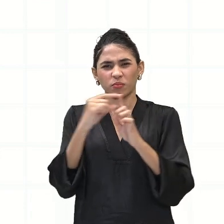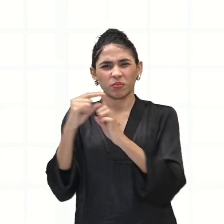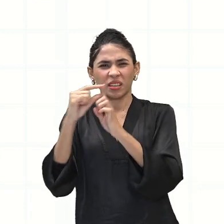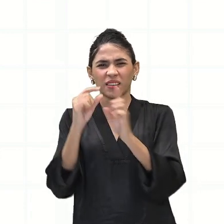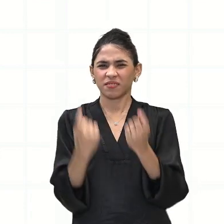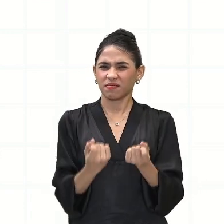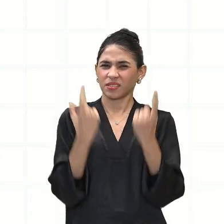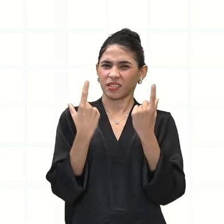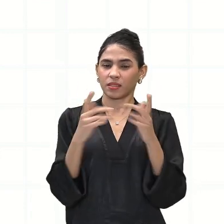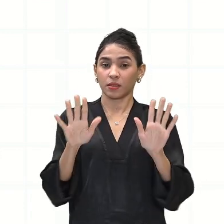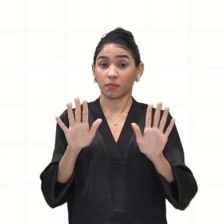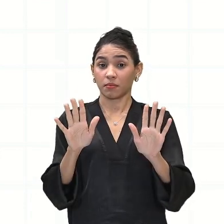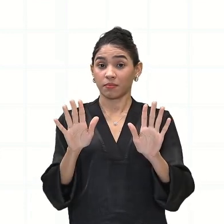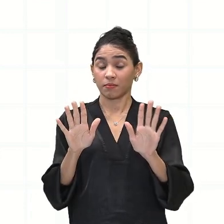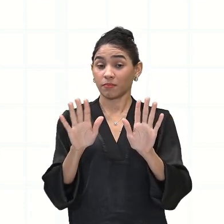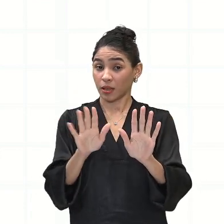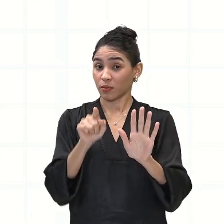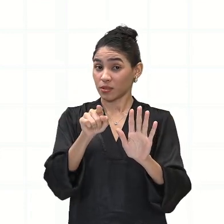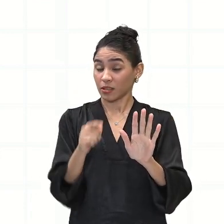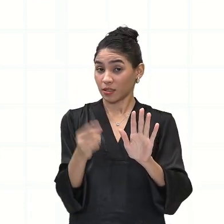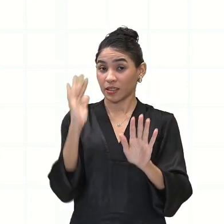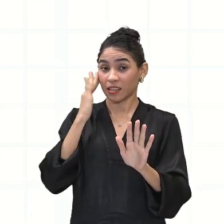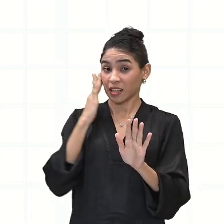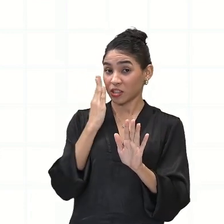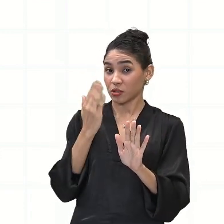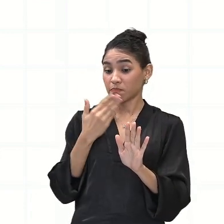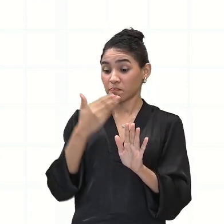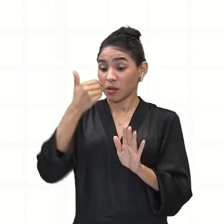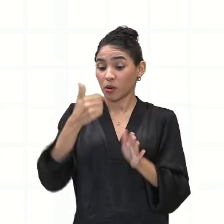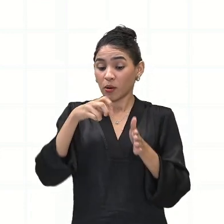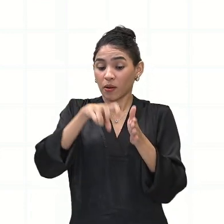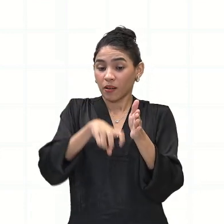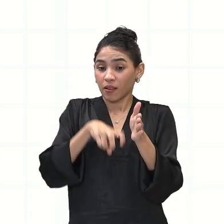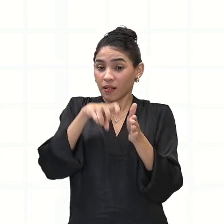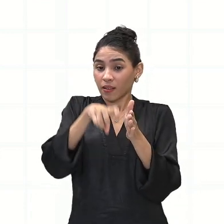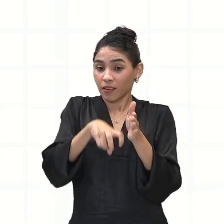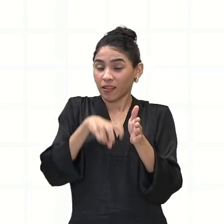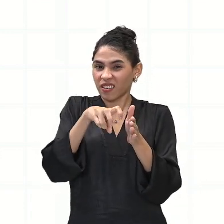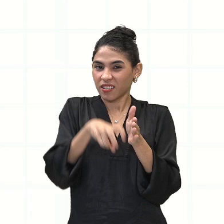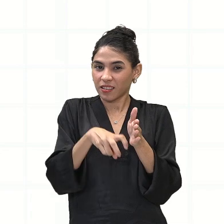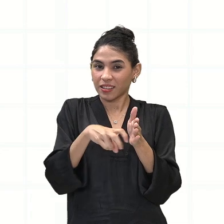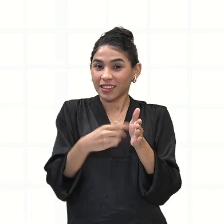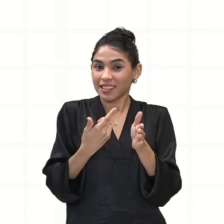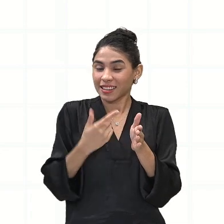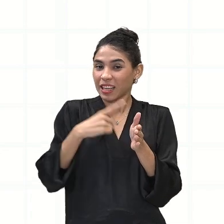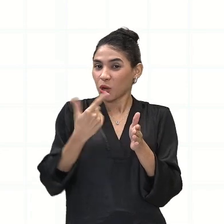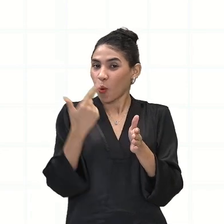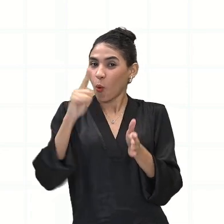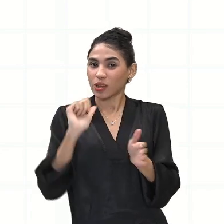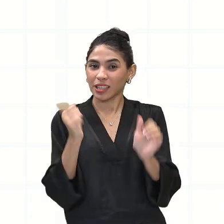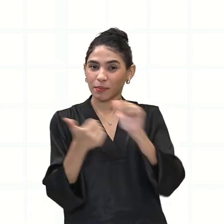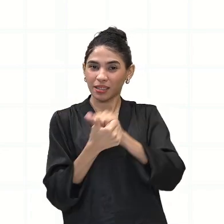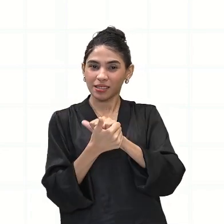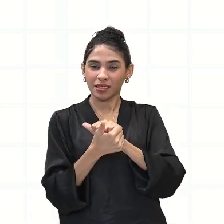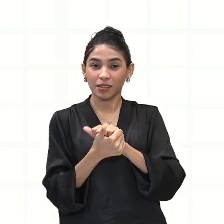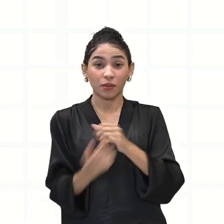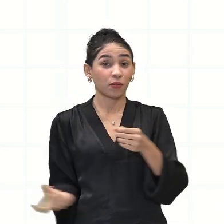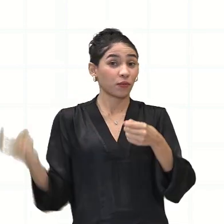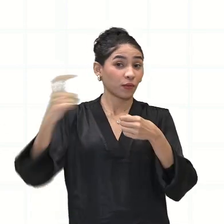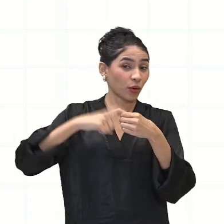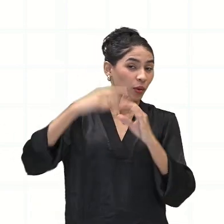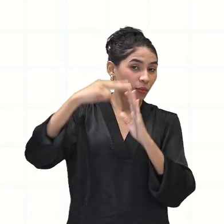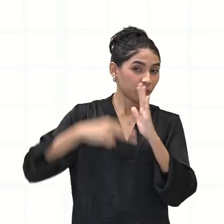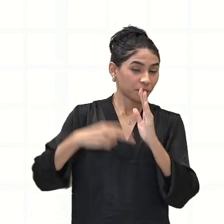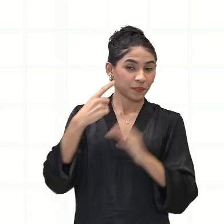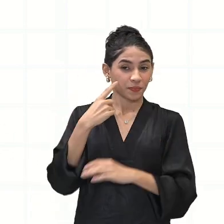não é verdade? Mas quando você entende como funciona um trem de ferro, o poema ganha outra dimensão. Bora voltar rapidinho lá